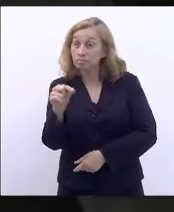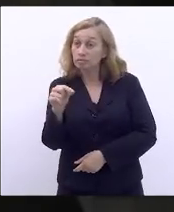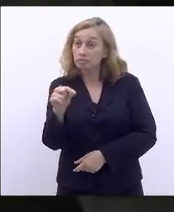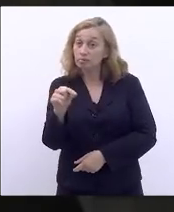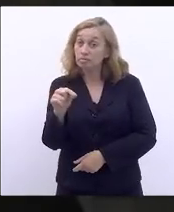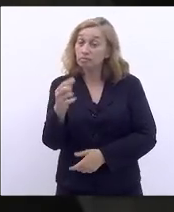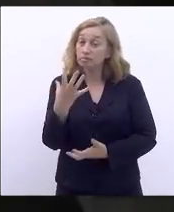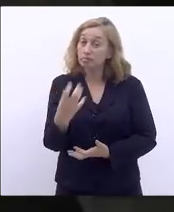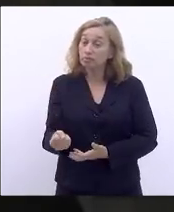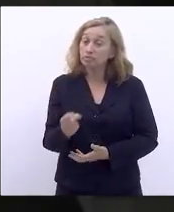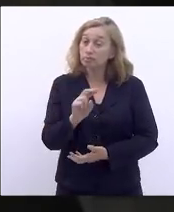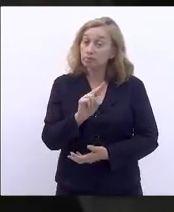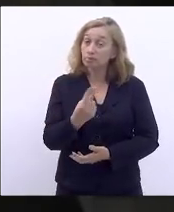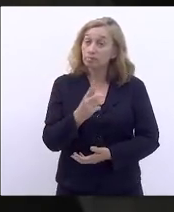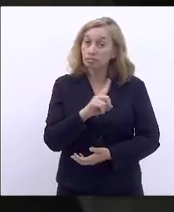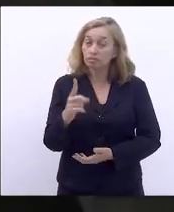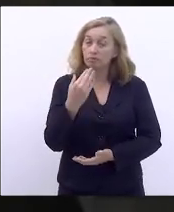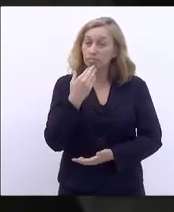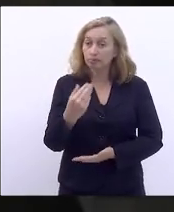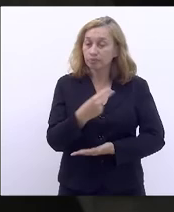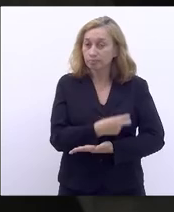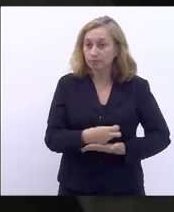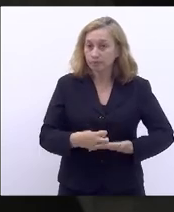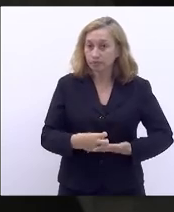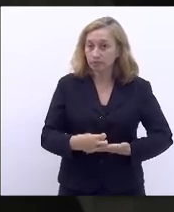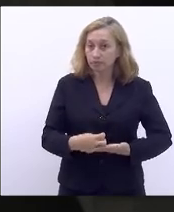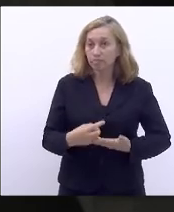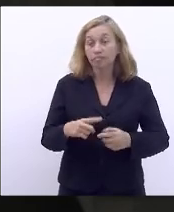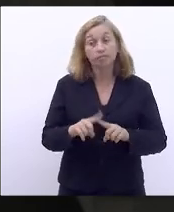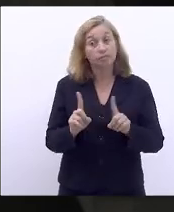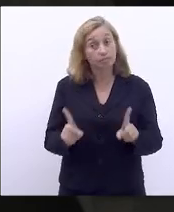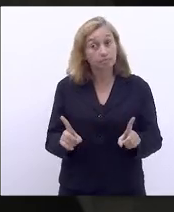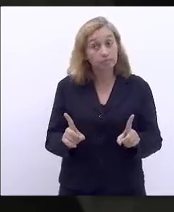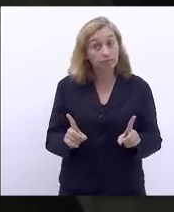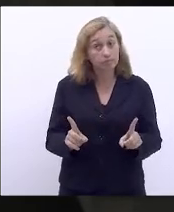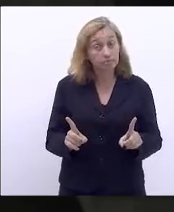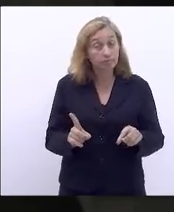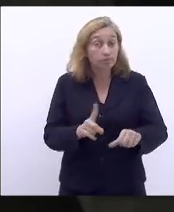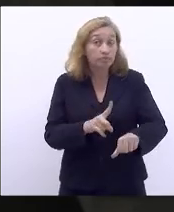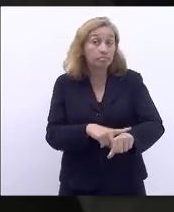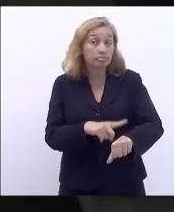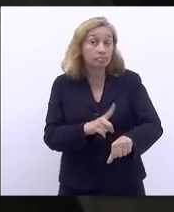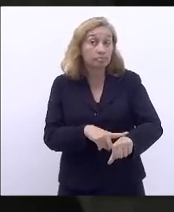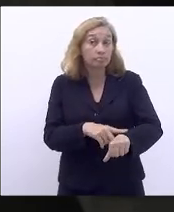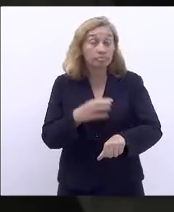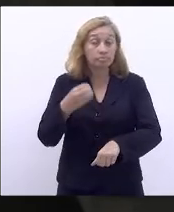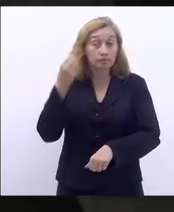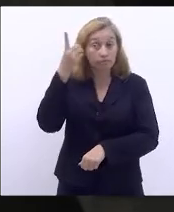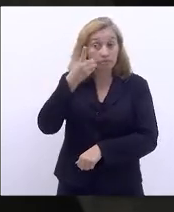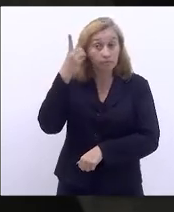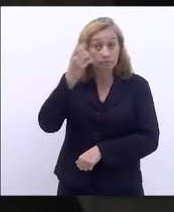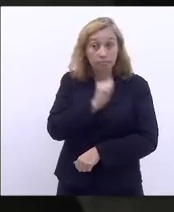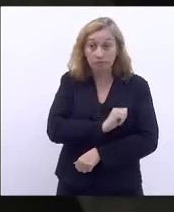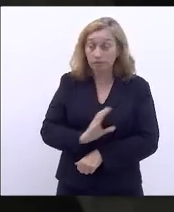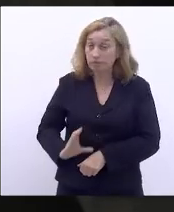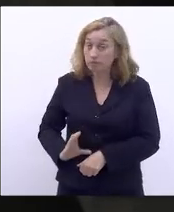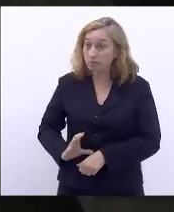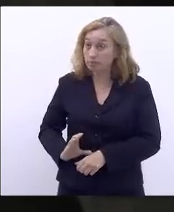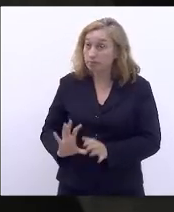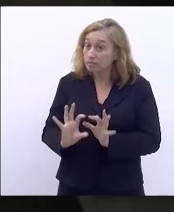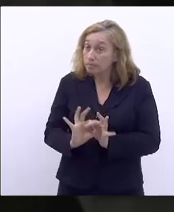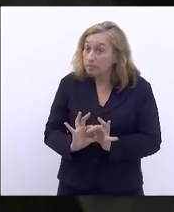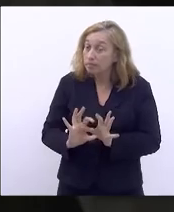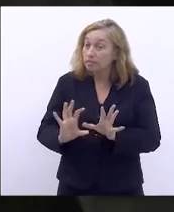receber ou não um pedido de impeachment. Entretanto, na ocasião, o deputado André Siciliano abriu mão desta